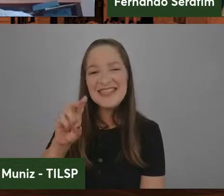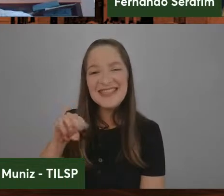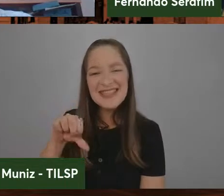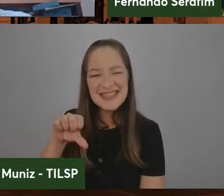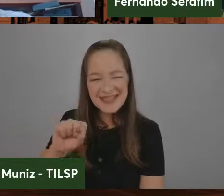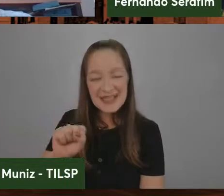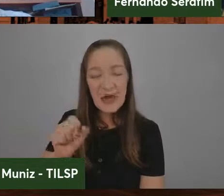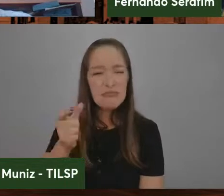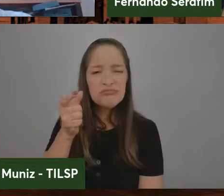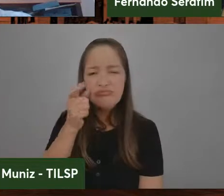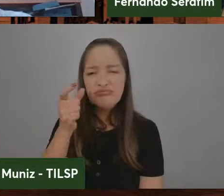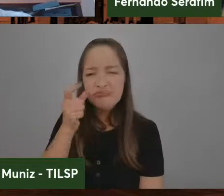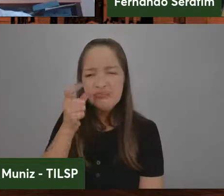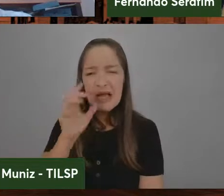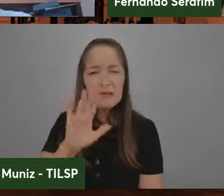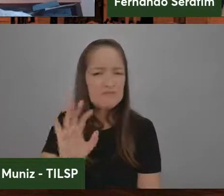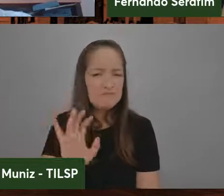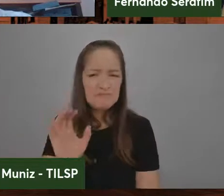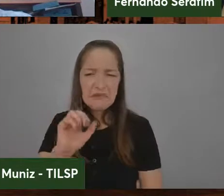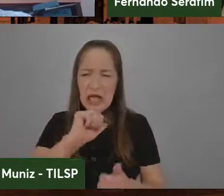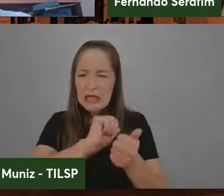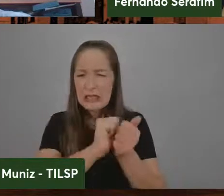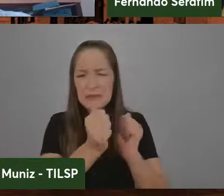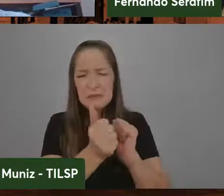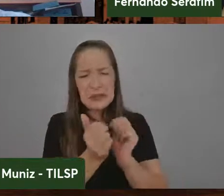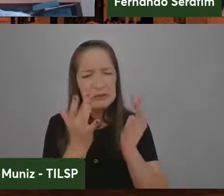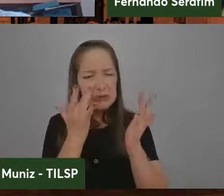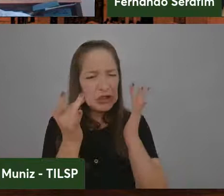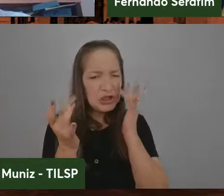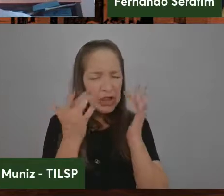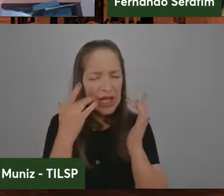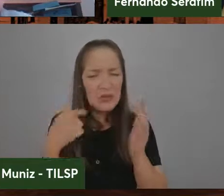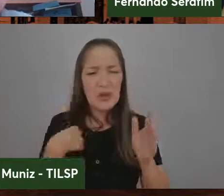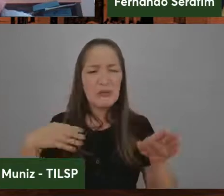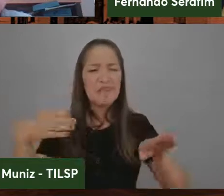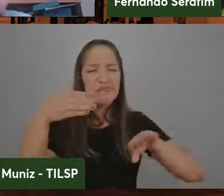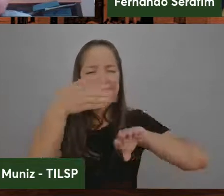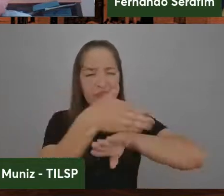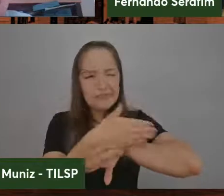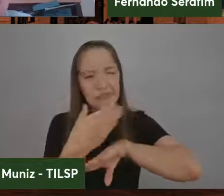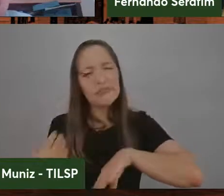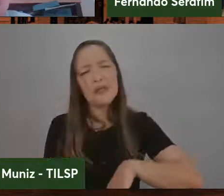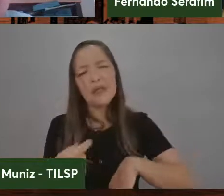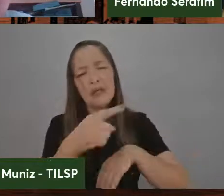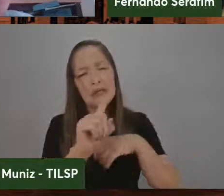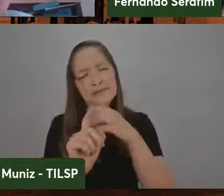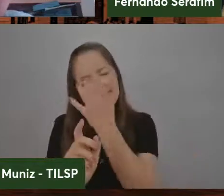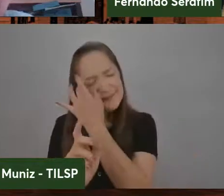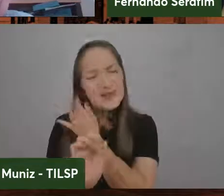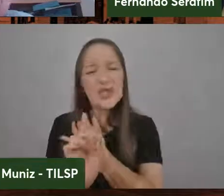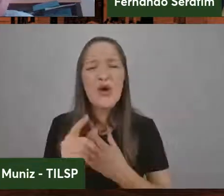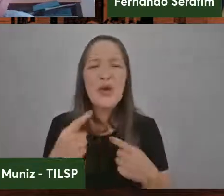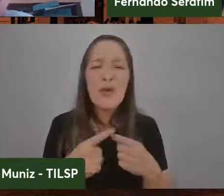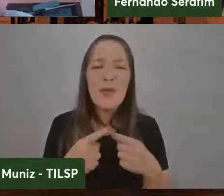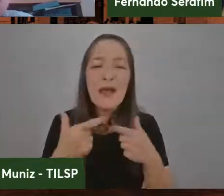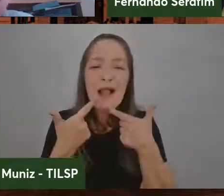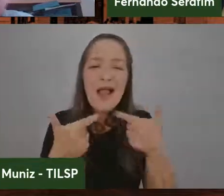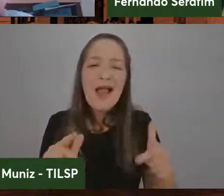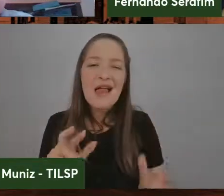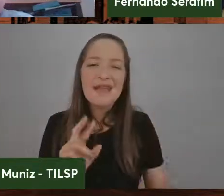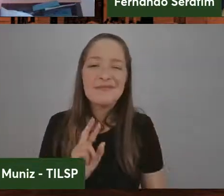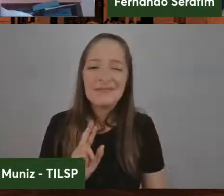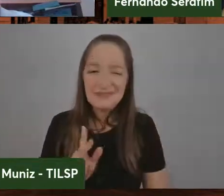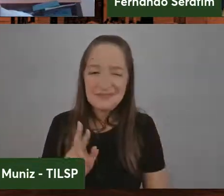na adaptação do teatro, eu não quis em nenhum momento interferir, porque eu acho que são linguagens diferentes. Uhum. São